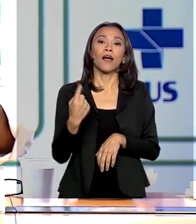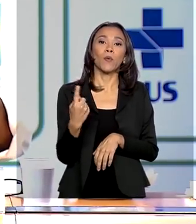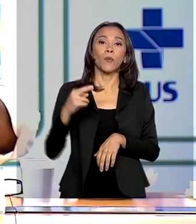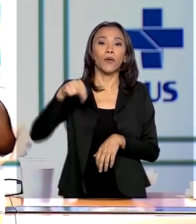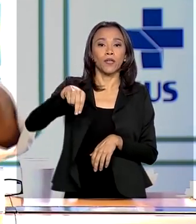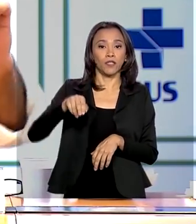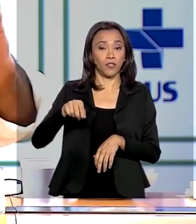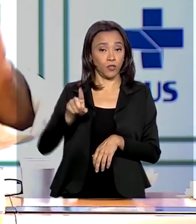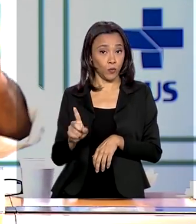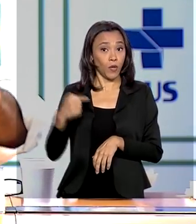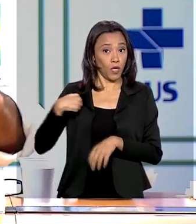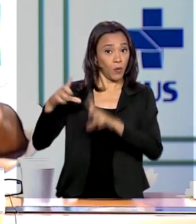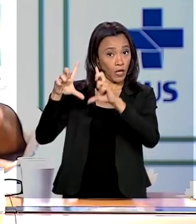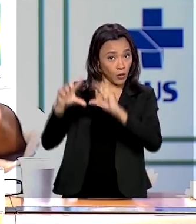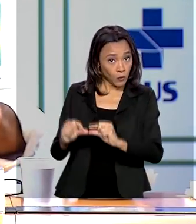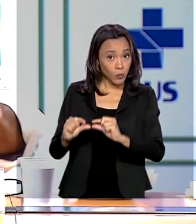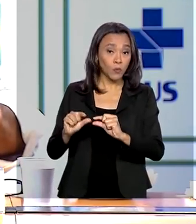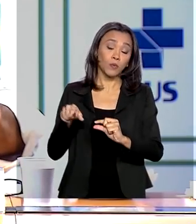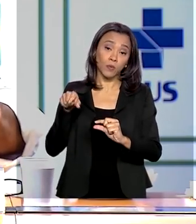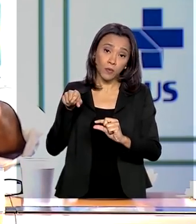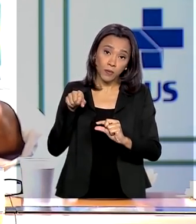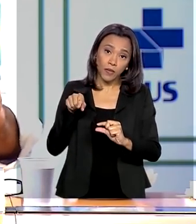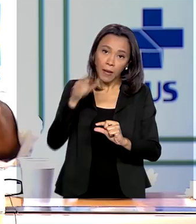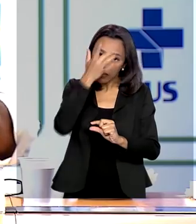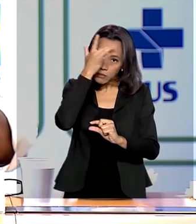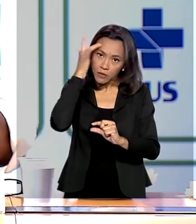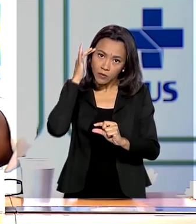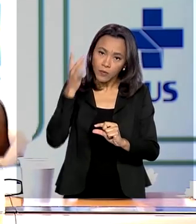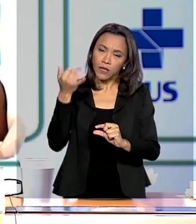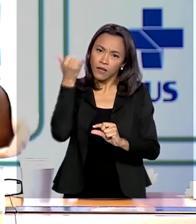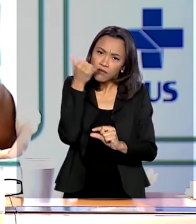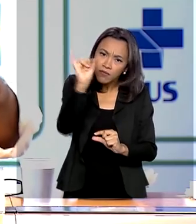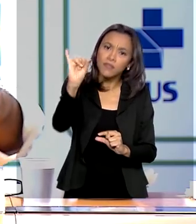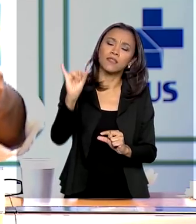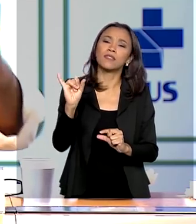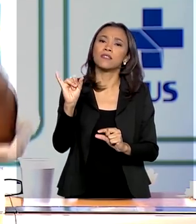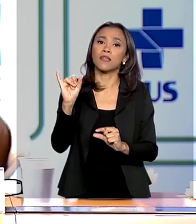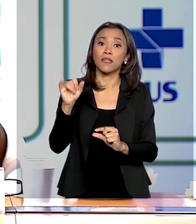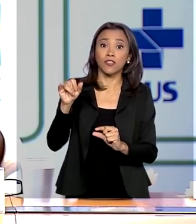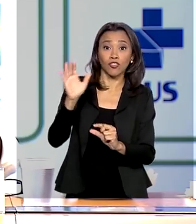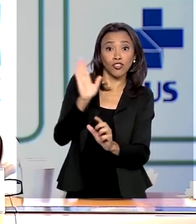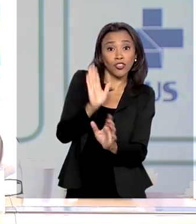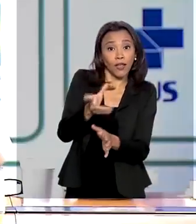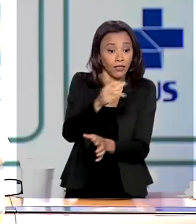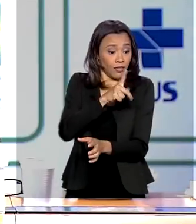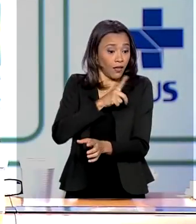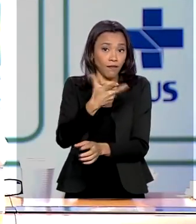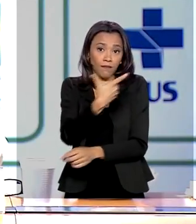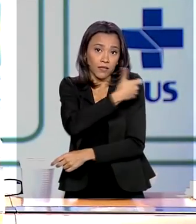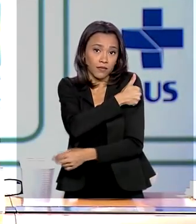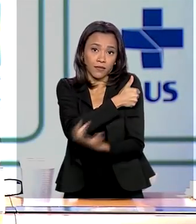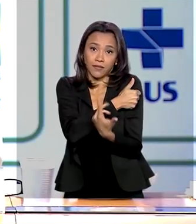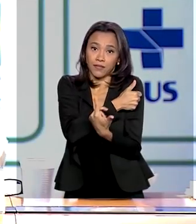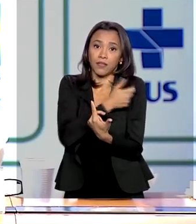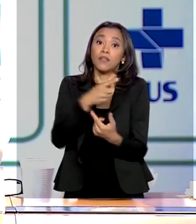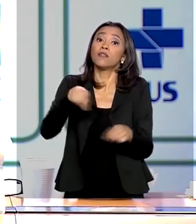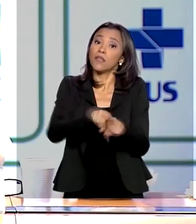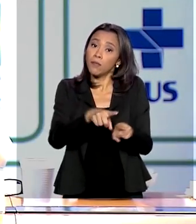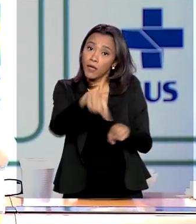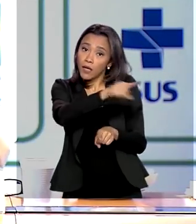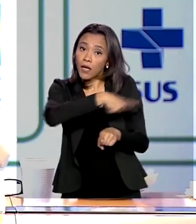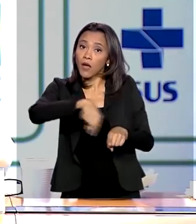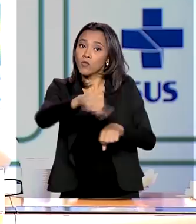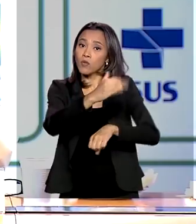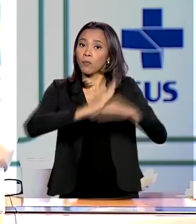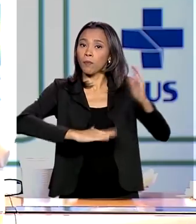a chance de um paciente desse, eu evito aquele que eu já tenho a vacina. E os profissionais de saúde? Por